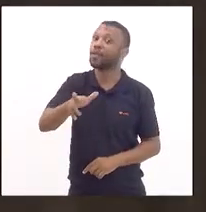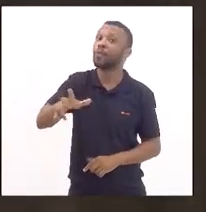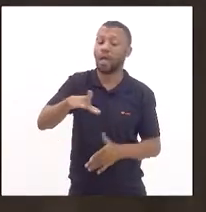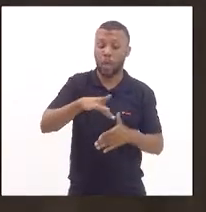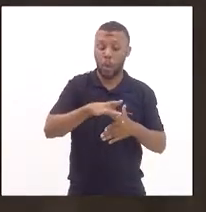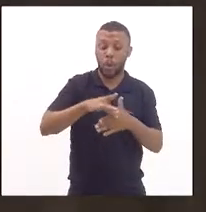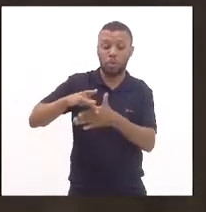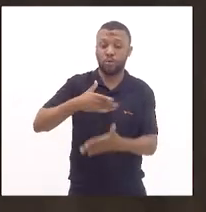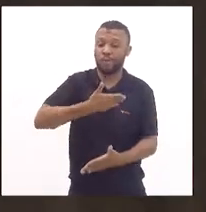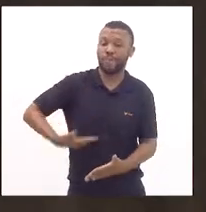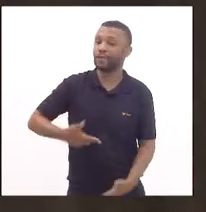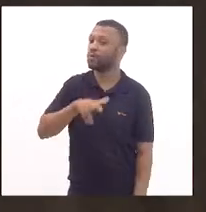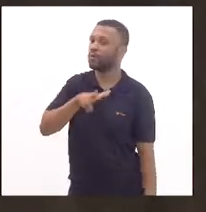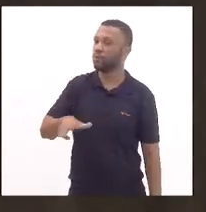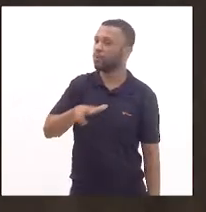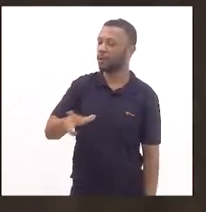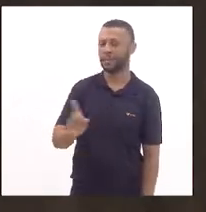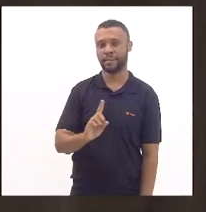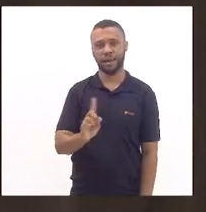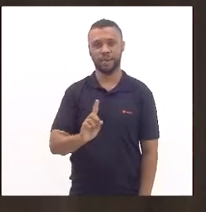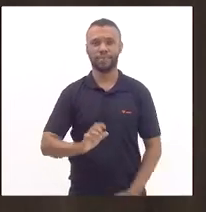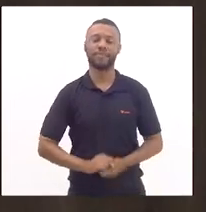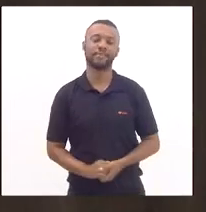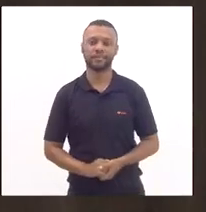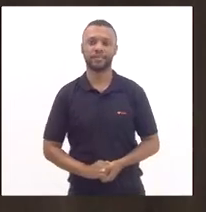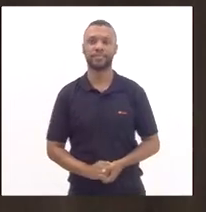do líder do governo.